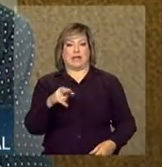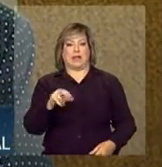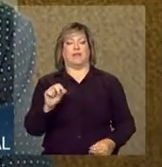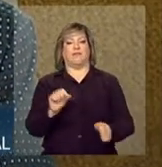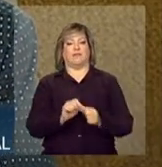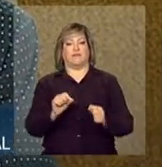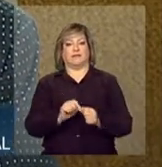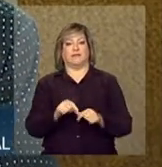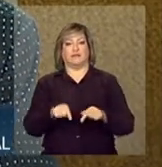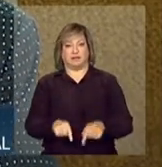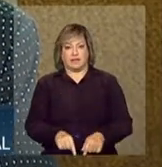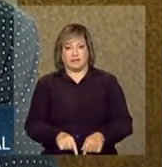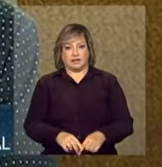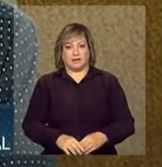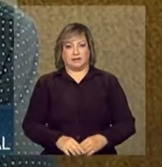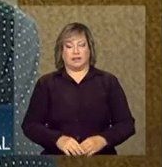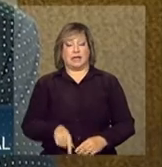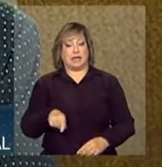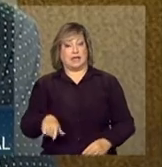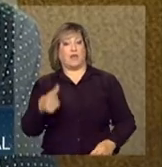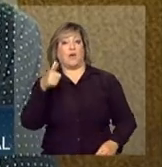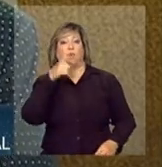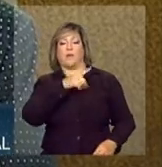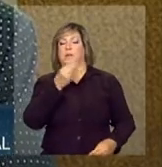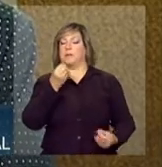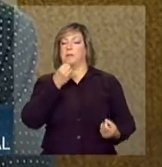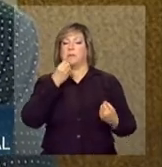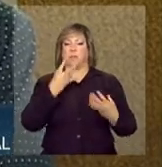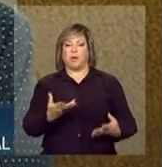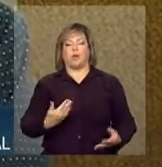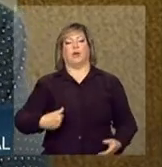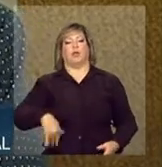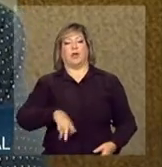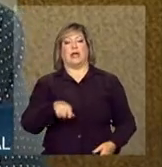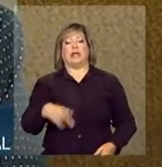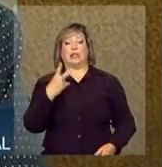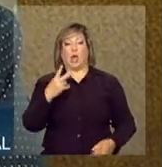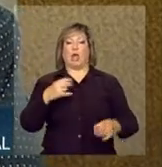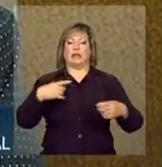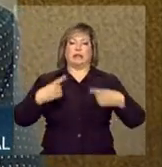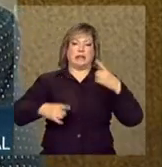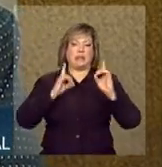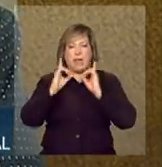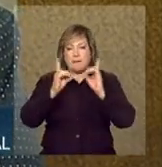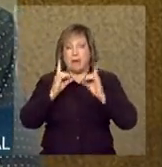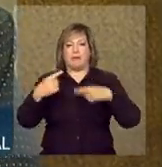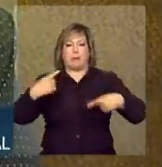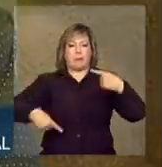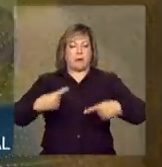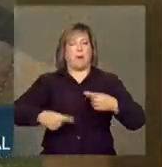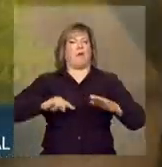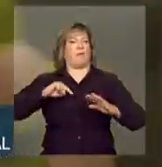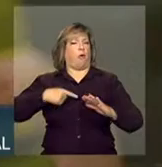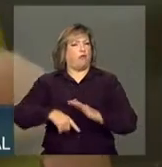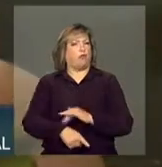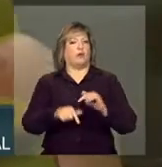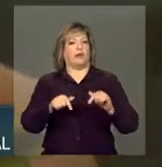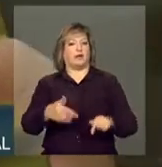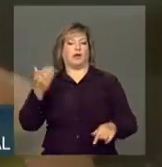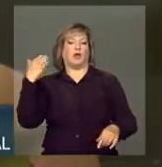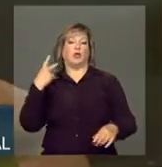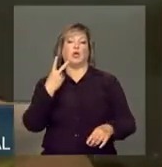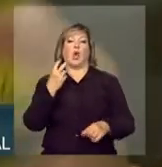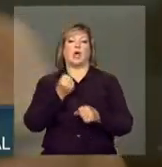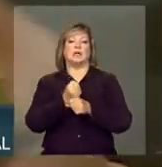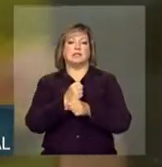água. É uma conquista também nossa. Esses dois debates foram debates intensos aqui. A gente veio afirmando ao longo desses